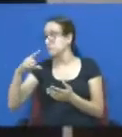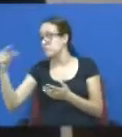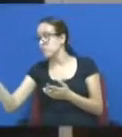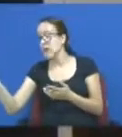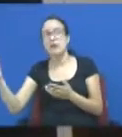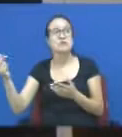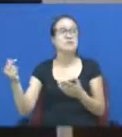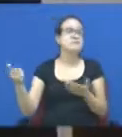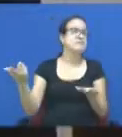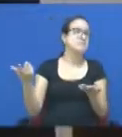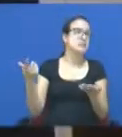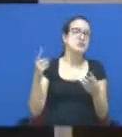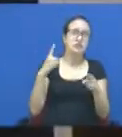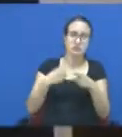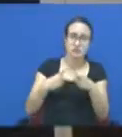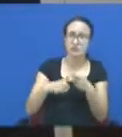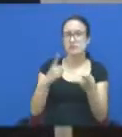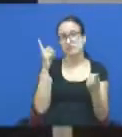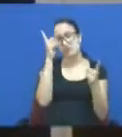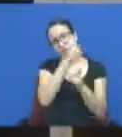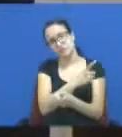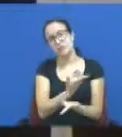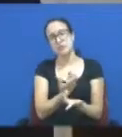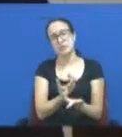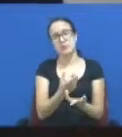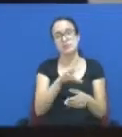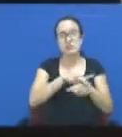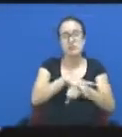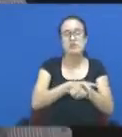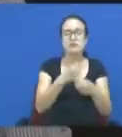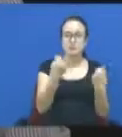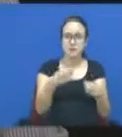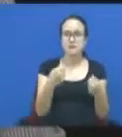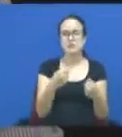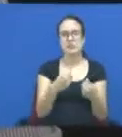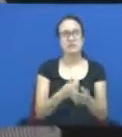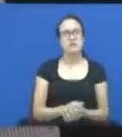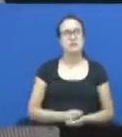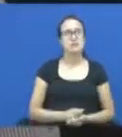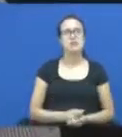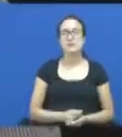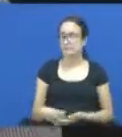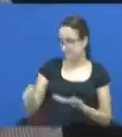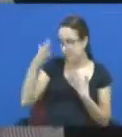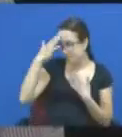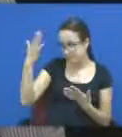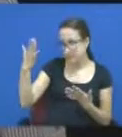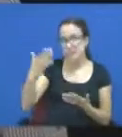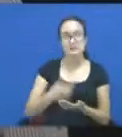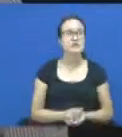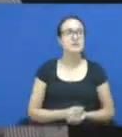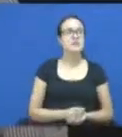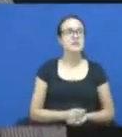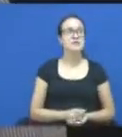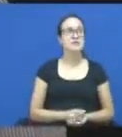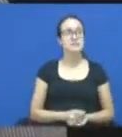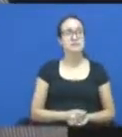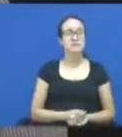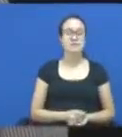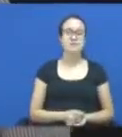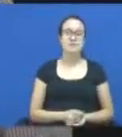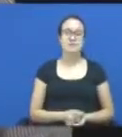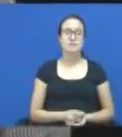que é muito importante a gente ter uma estrutura a mais na segurança. Obrigado, André. Então, eu